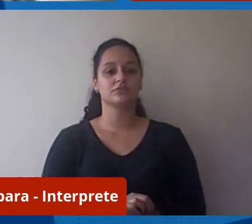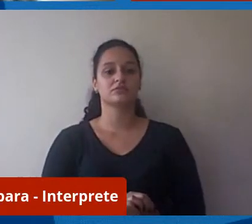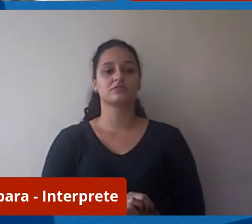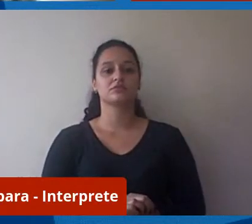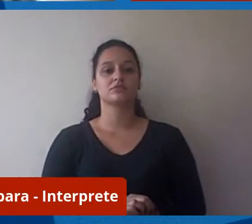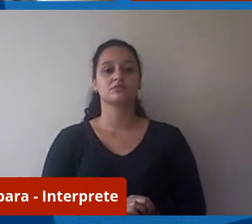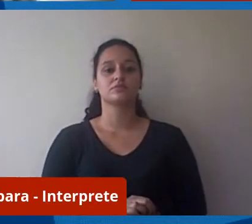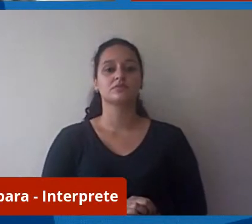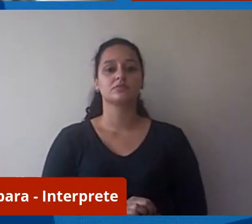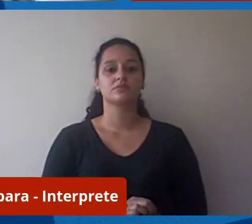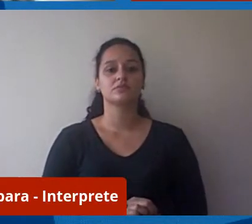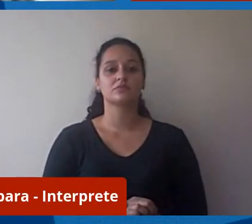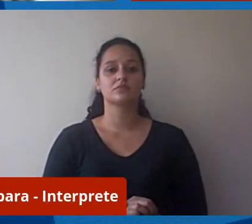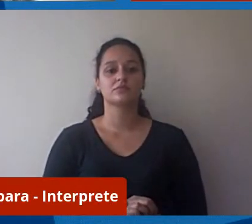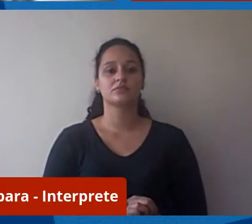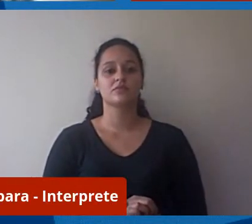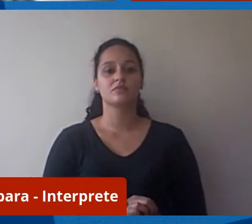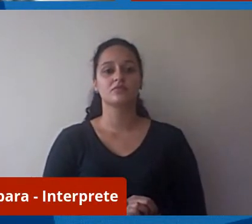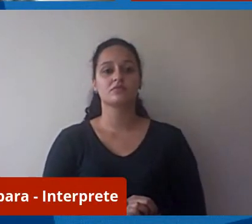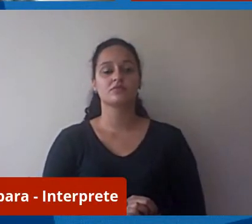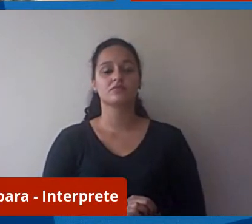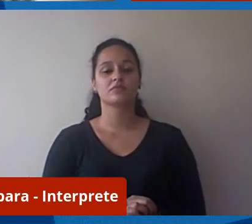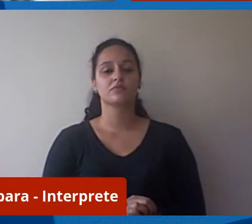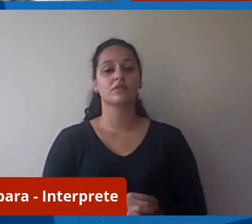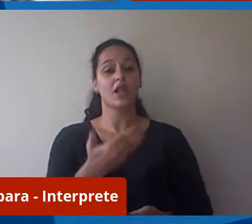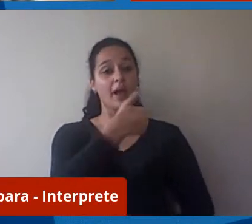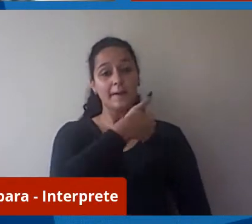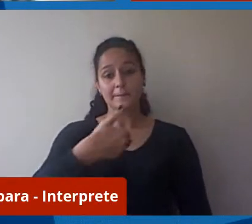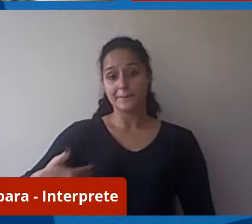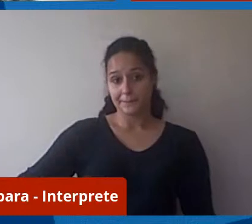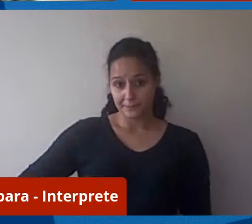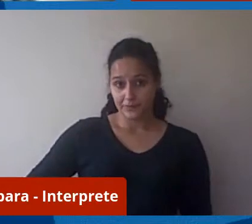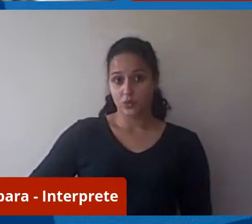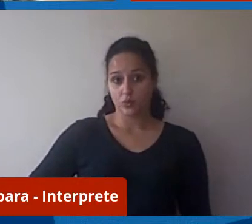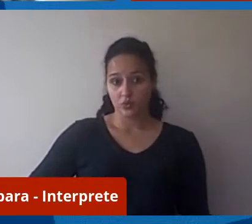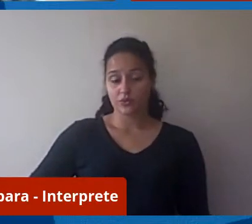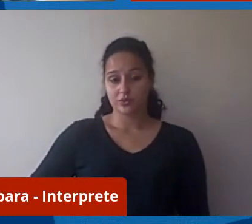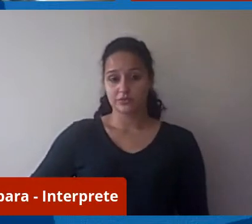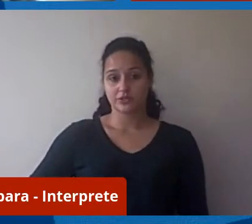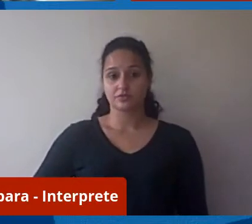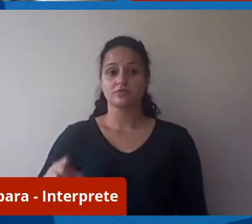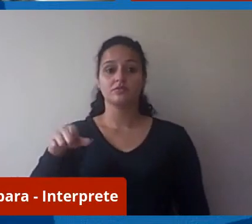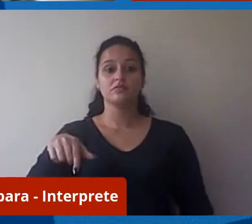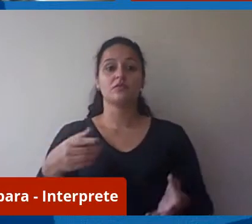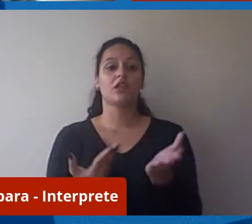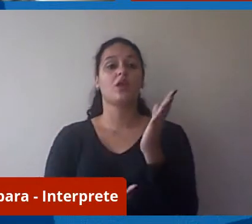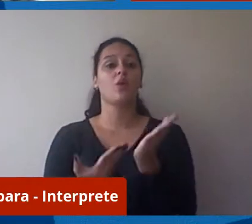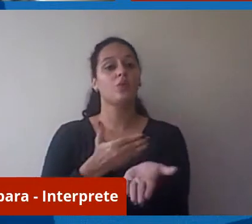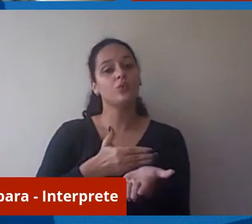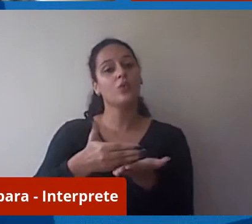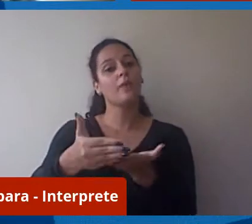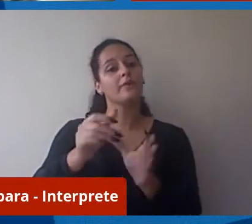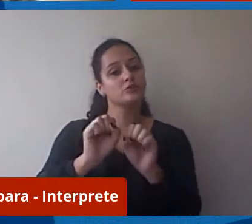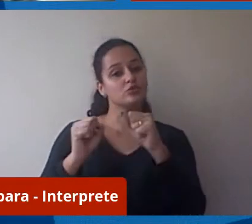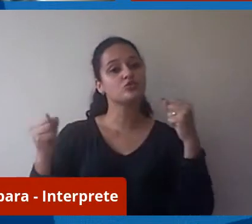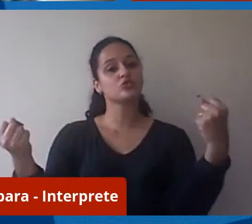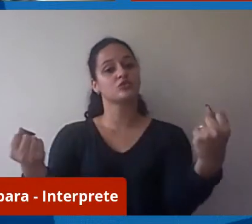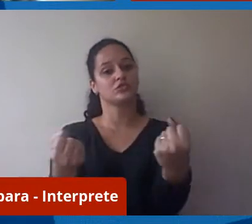e pós-neoliberalismo. A esfera pública é um embrião do socialismo. O que nós queremos é aquilo, direitos